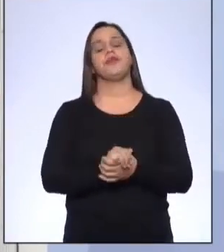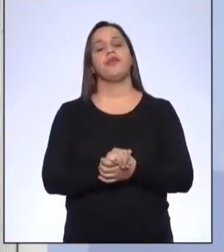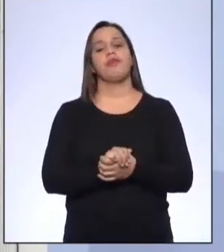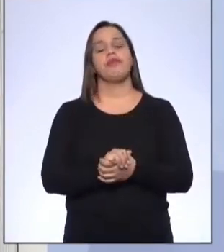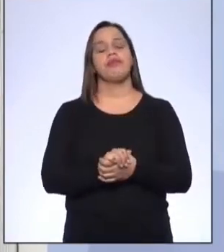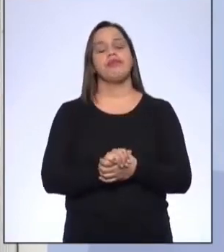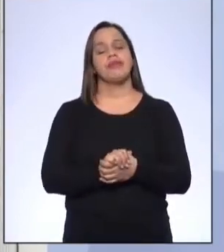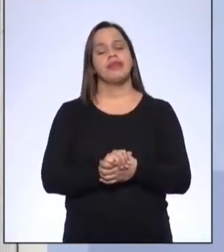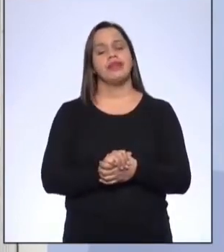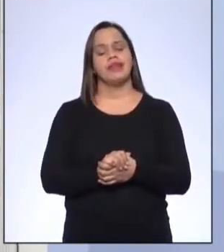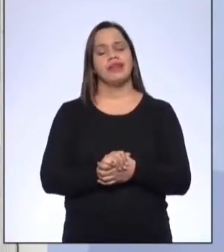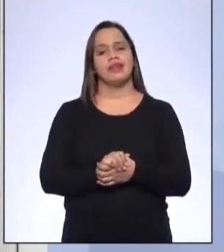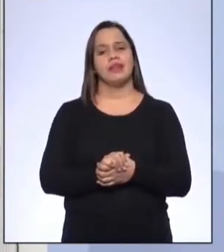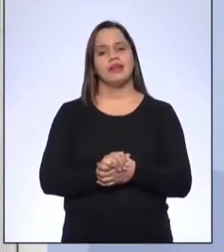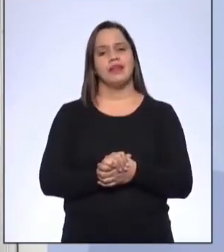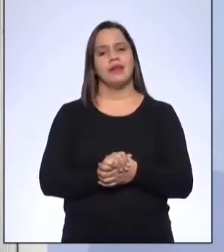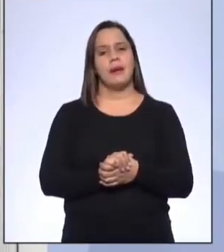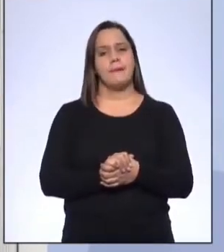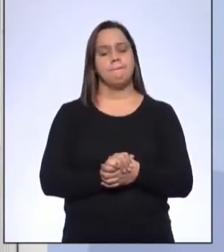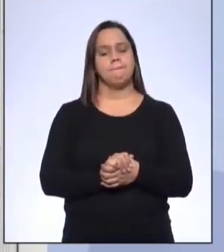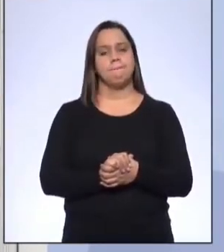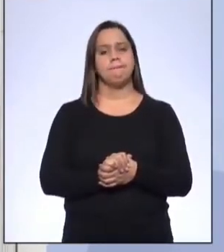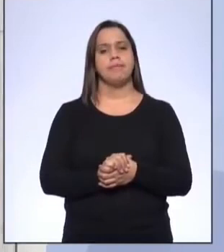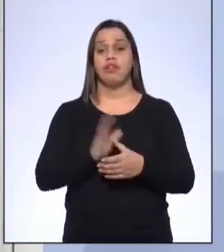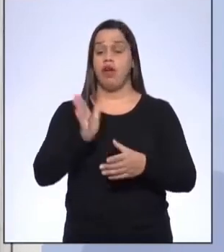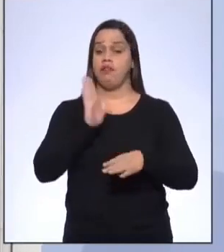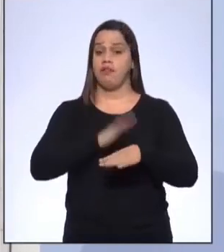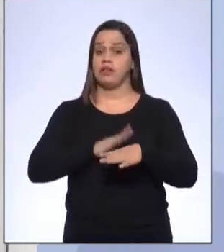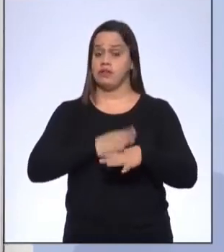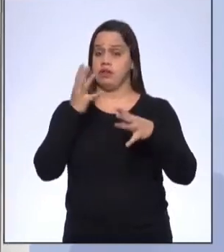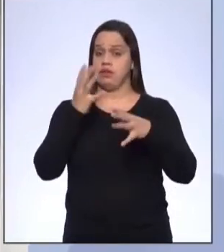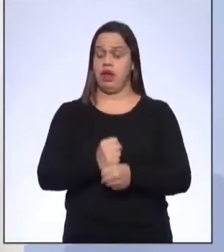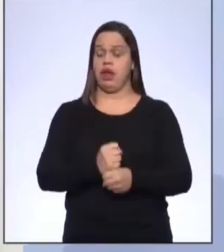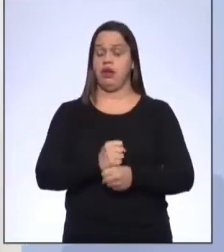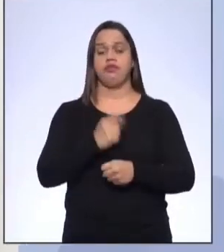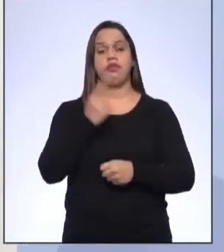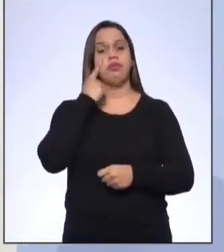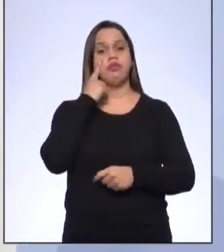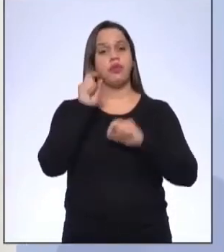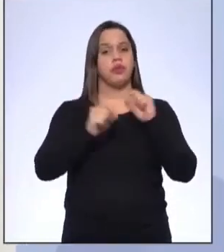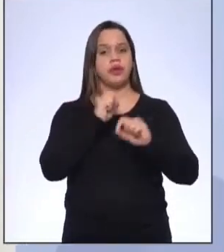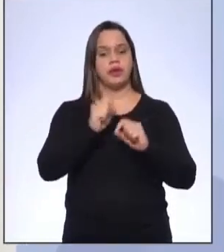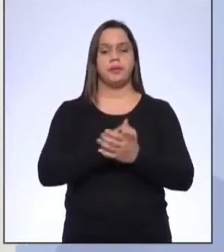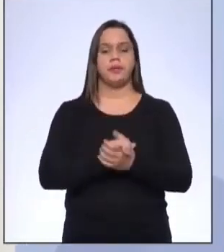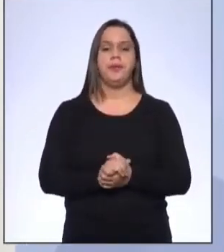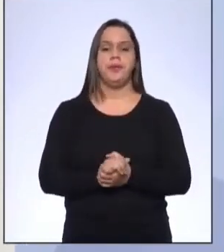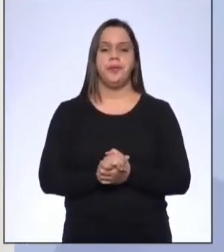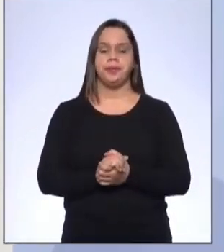partes, ok? Fazendo esse cálculo aqui, a gente vai chegar à conclusão,